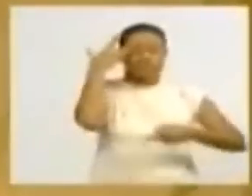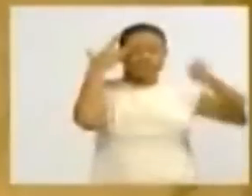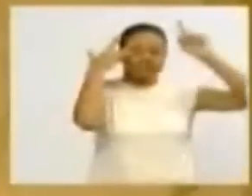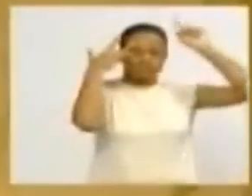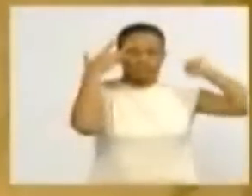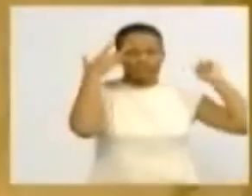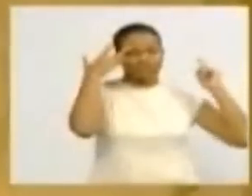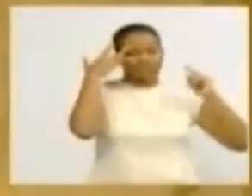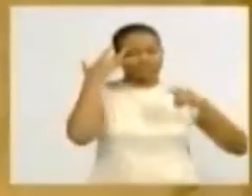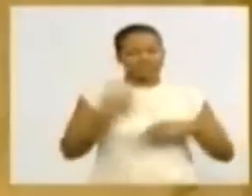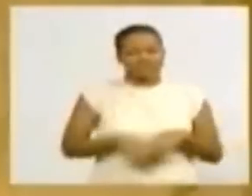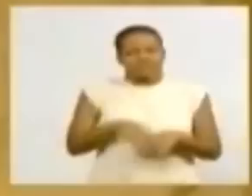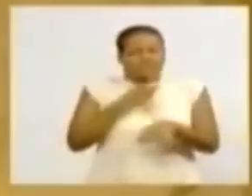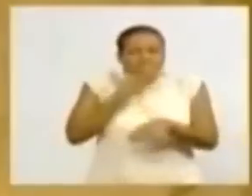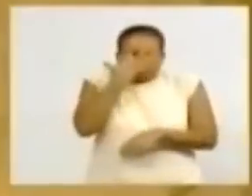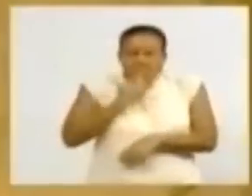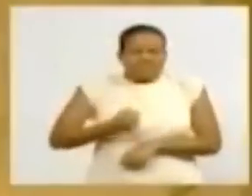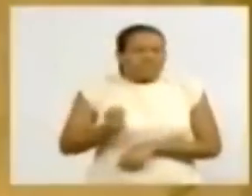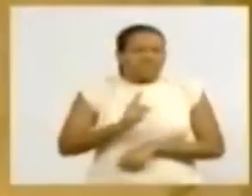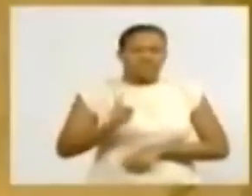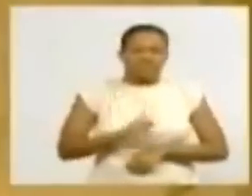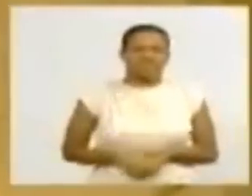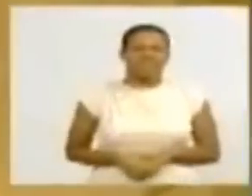estão atrás não vão ficar incomodadas.